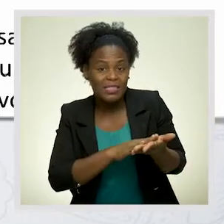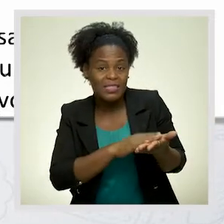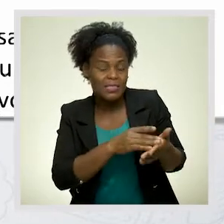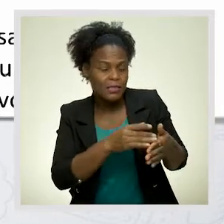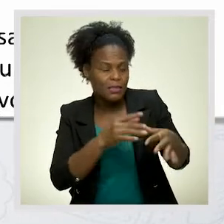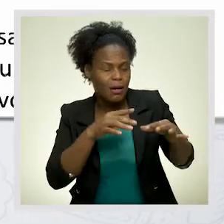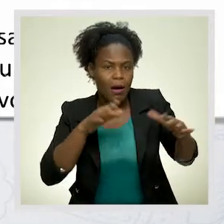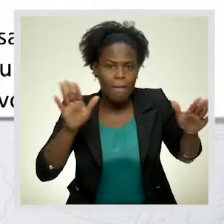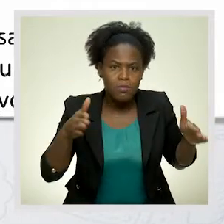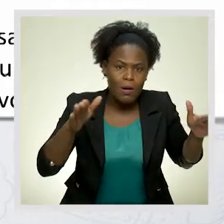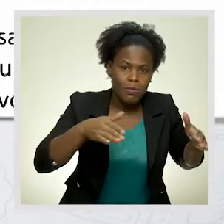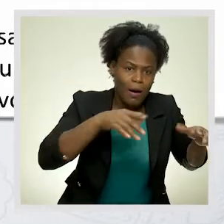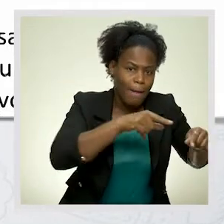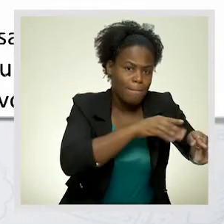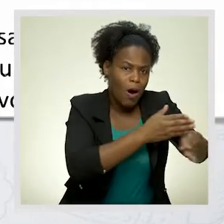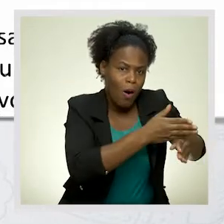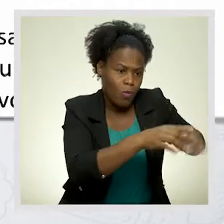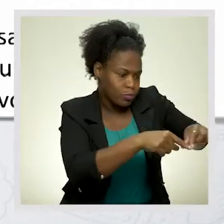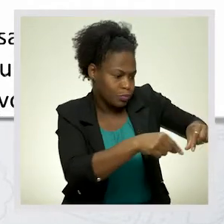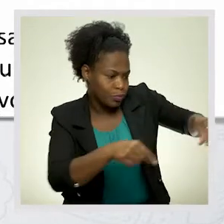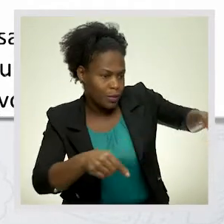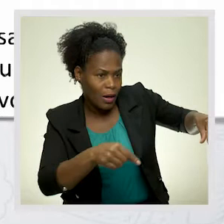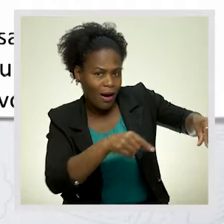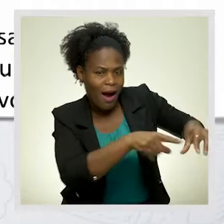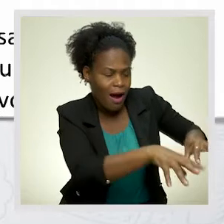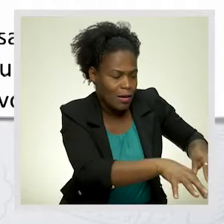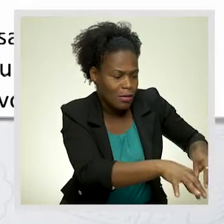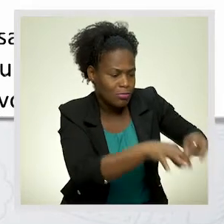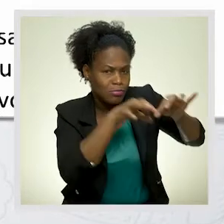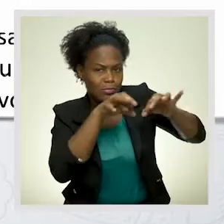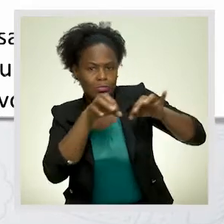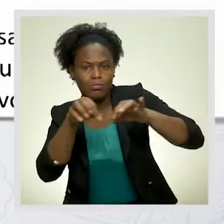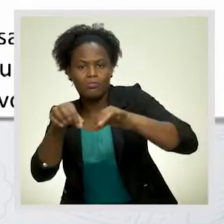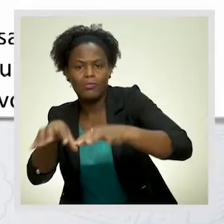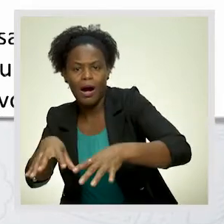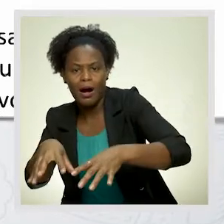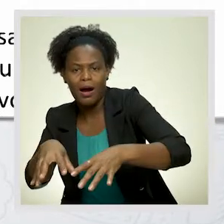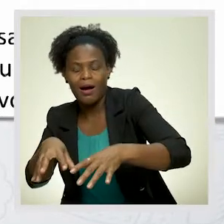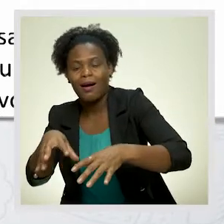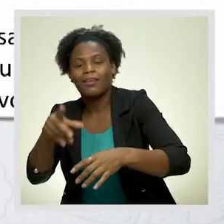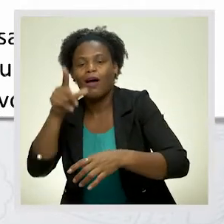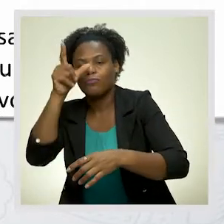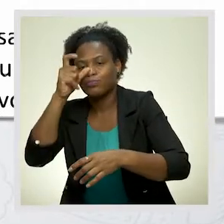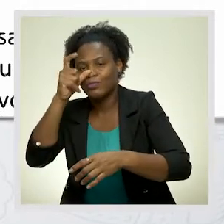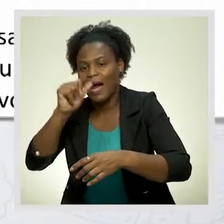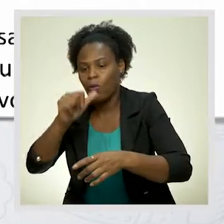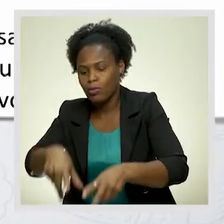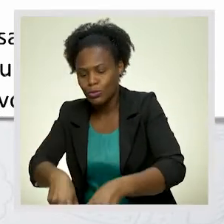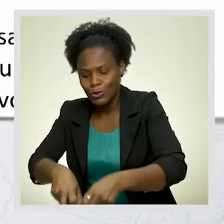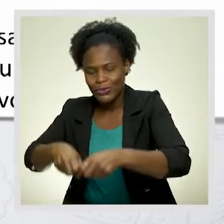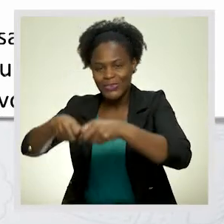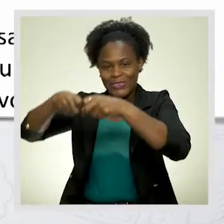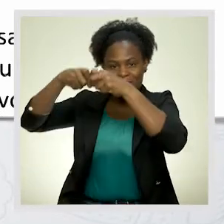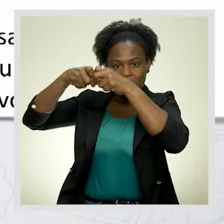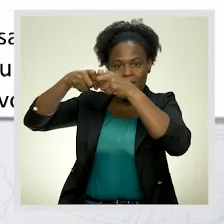pau e tirou a formiga da água. Alguns dias depois, um caçador foi para a mata. Quando